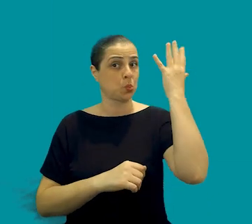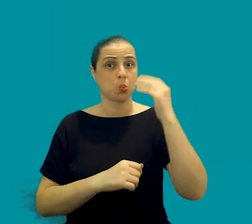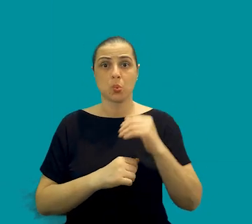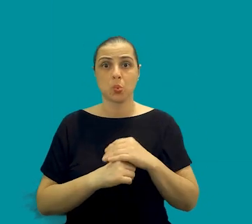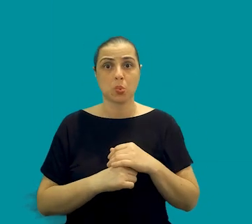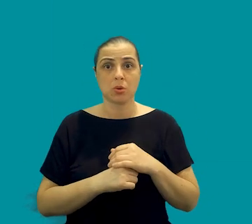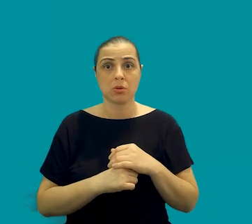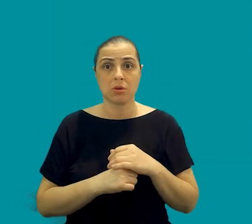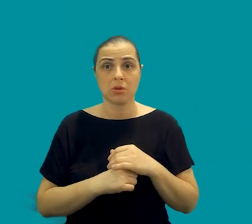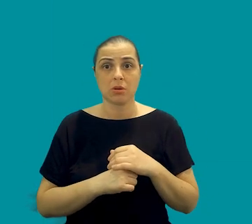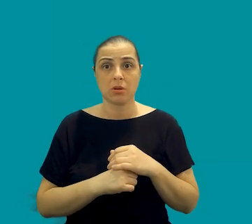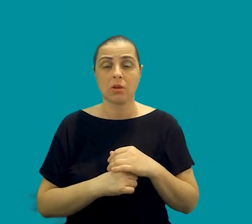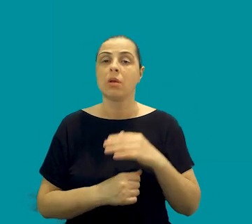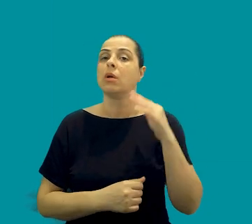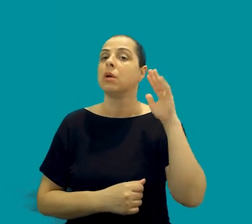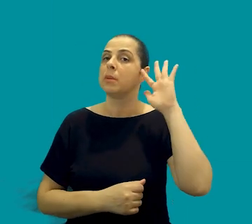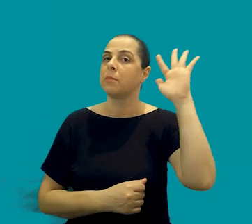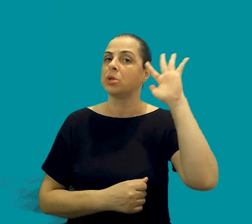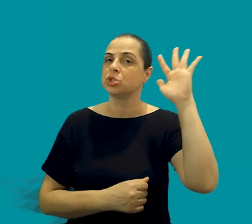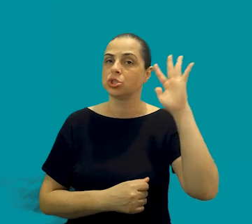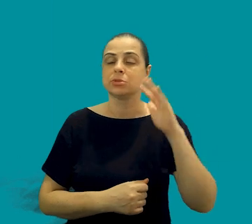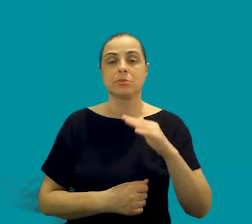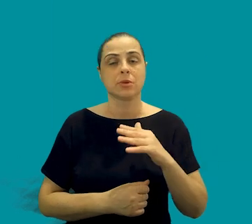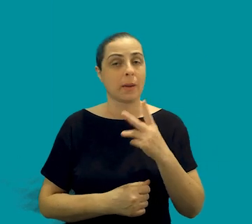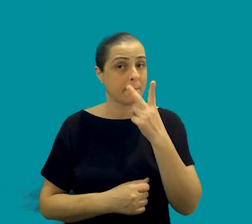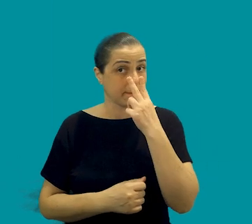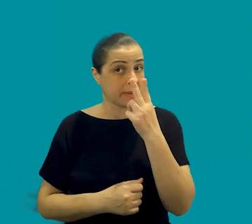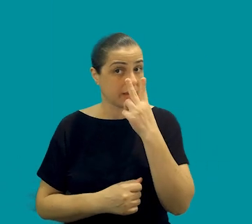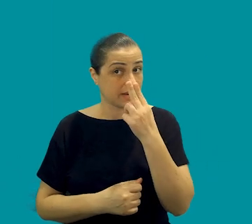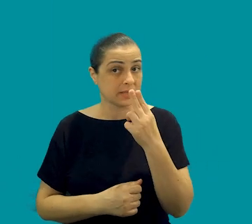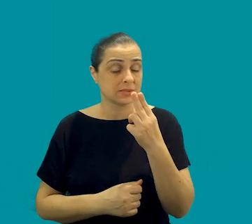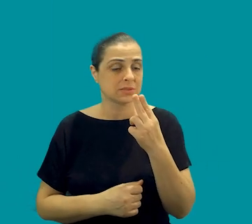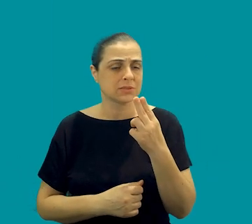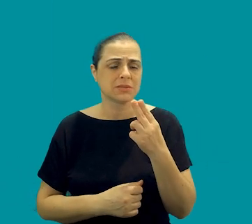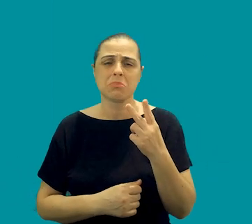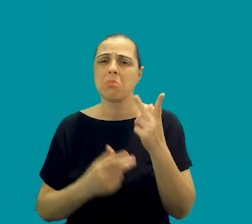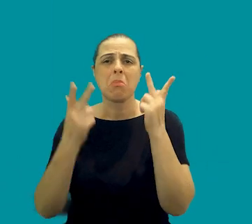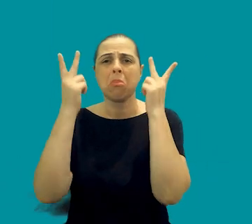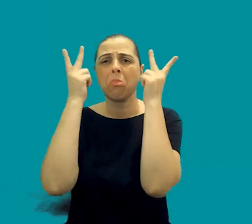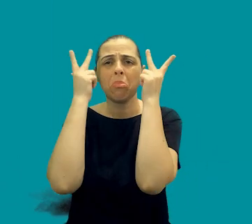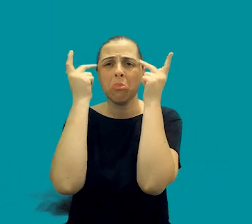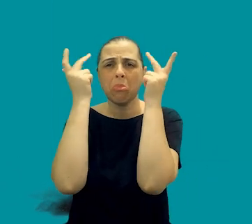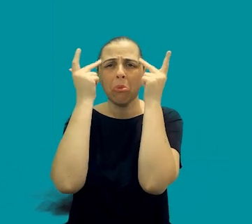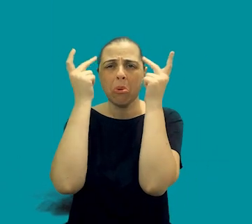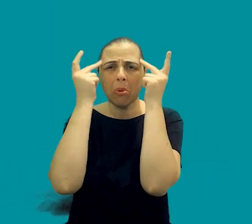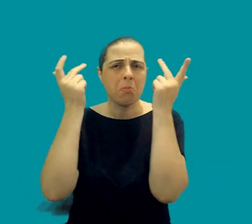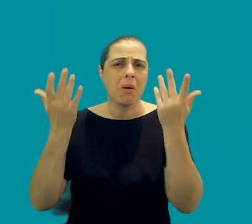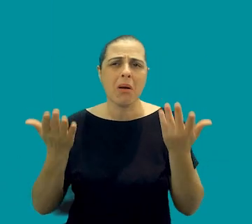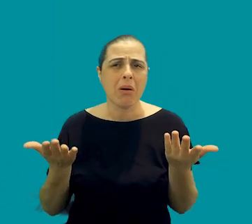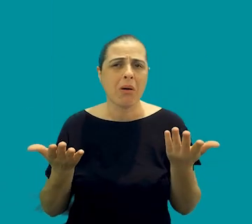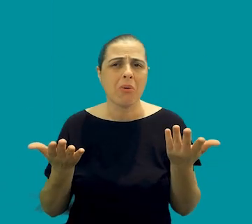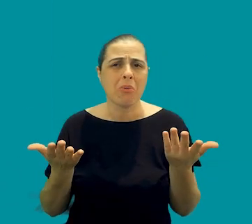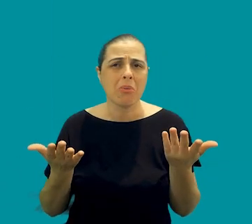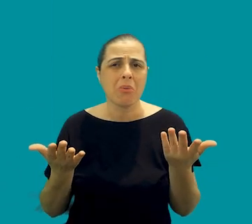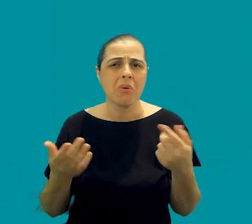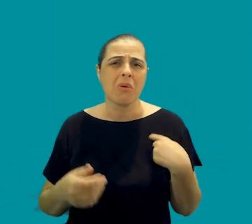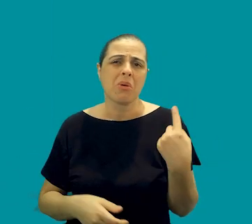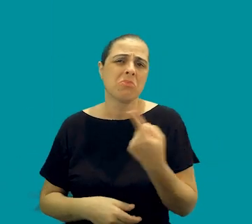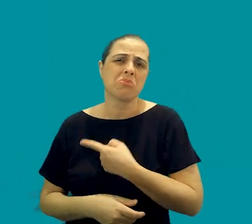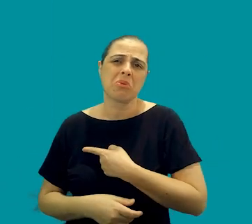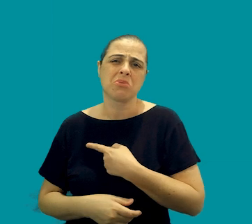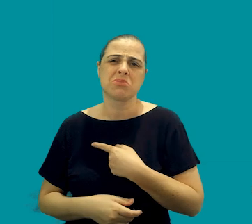gente olha para uma experiência dessas, que é uma experiência que, a rigor, deveria ser um lugar comum na nossa cabeça, assim, para os